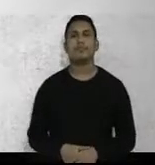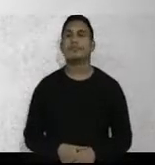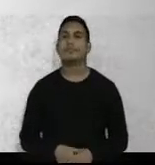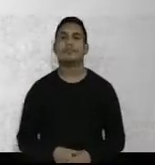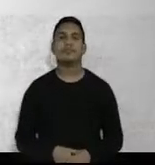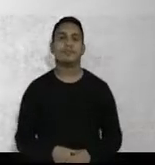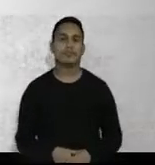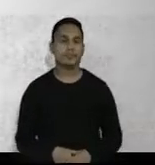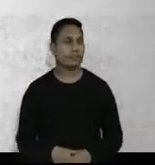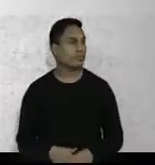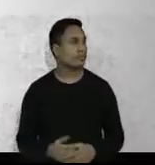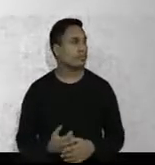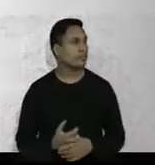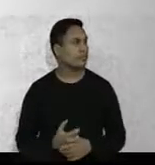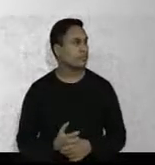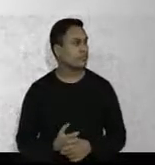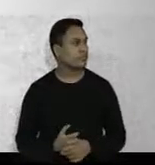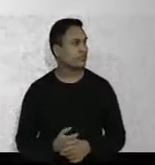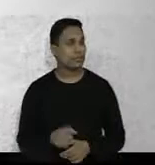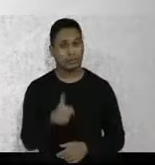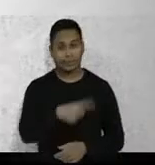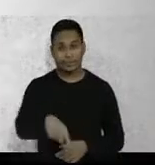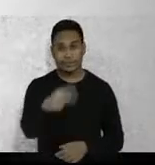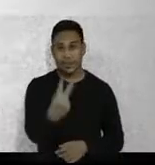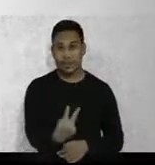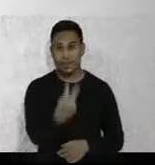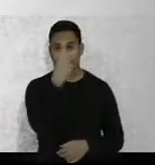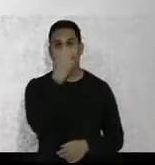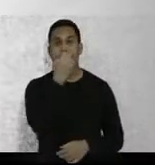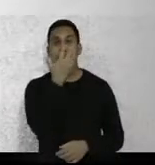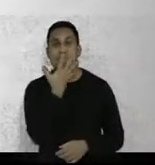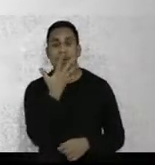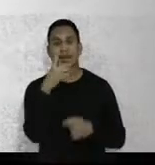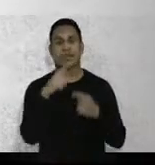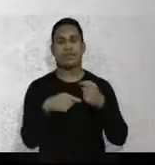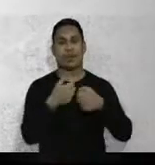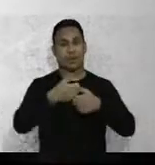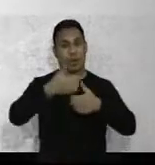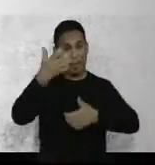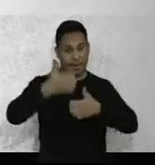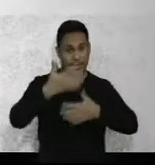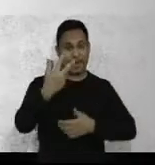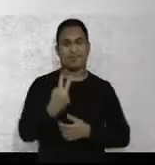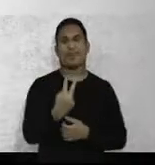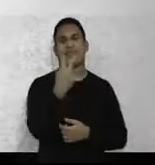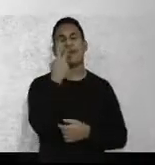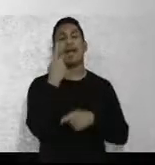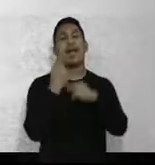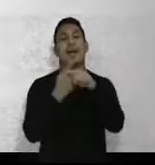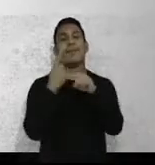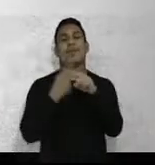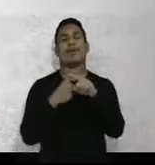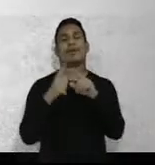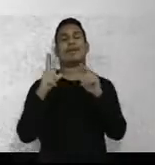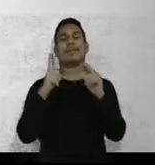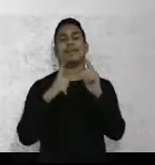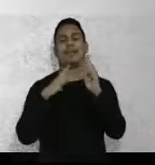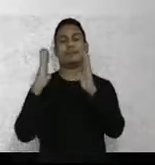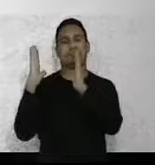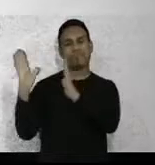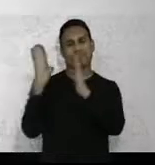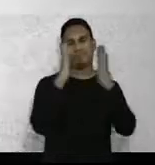Pessoal, vocês estão me vendo? Ligou os comentários. Agora, viram? Ah, é porque a tela está dividida, minha gente. É por isso, né? Estão me vendo agora,